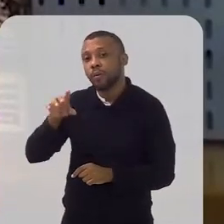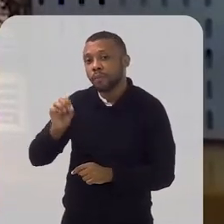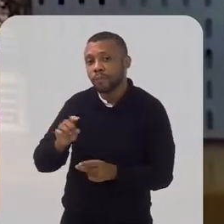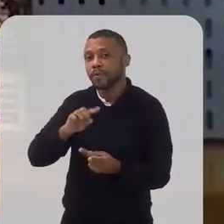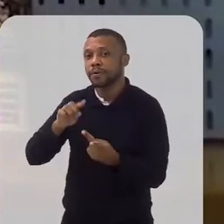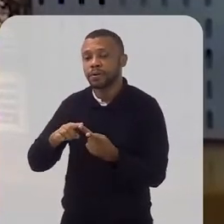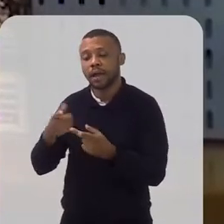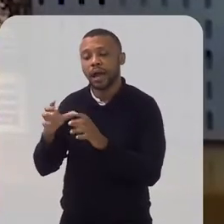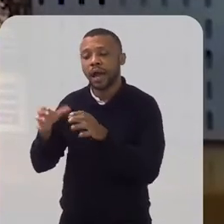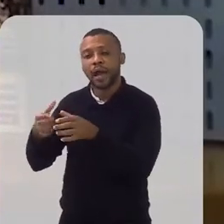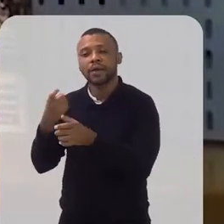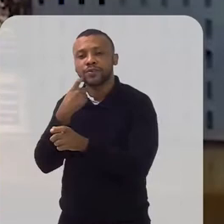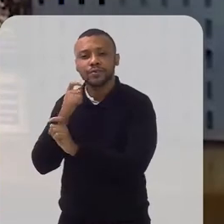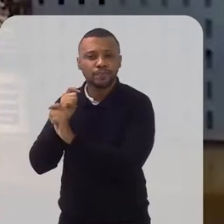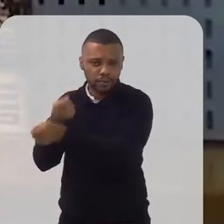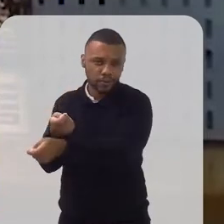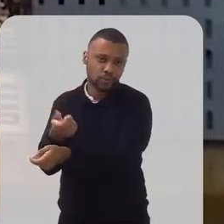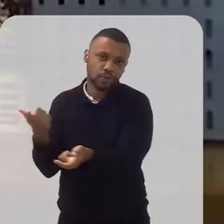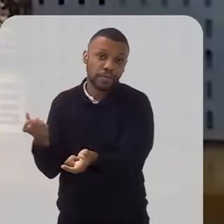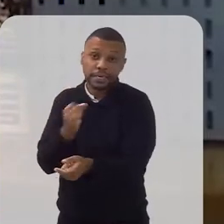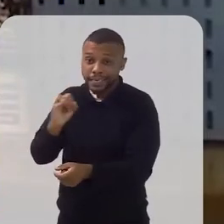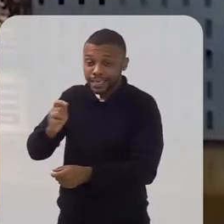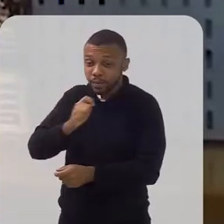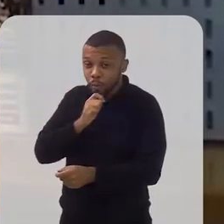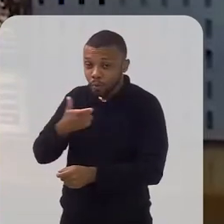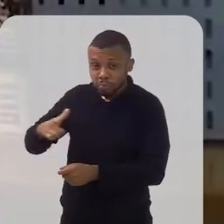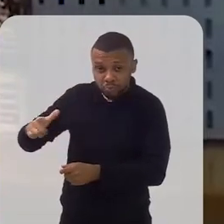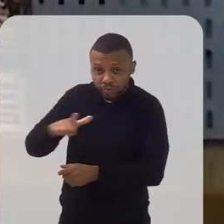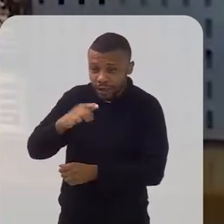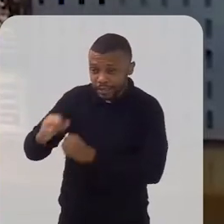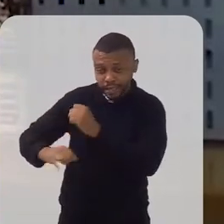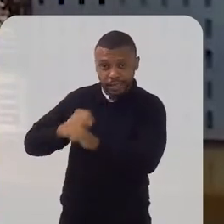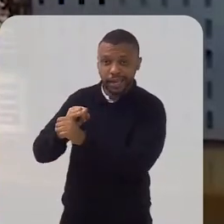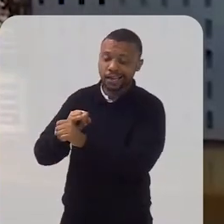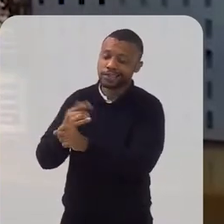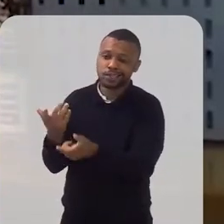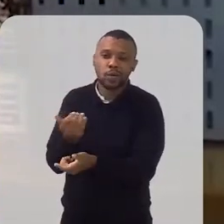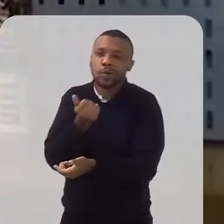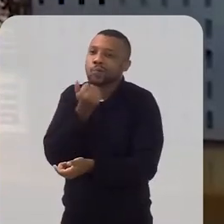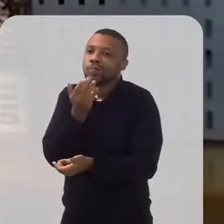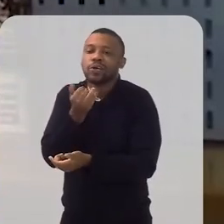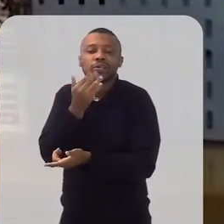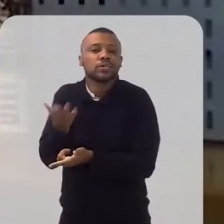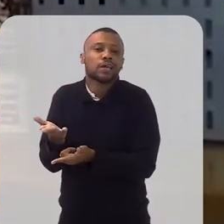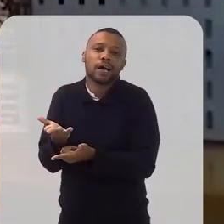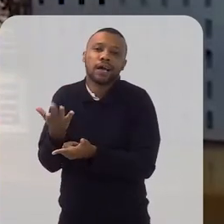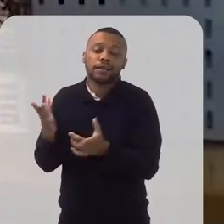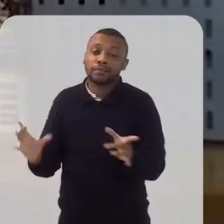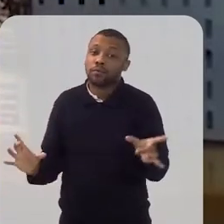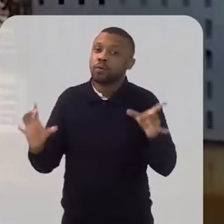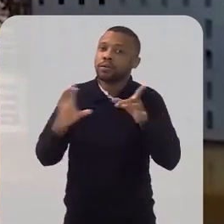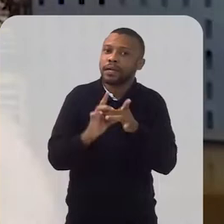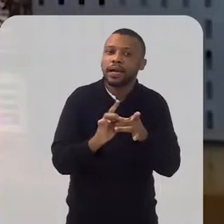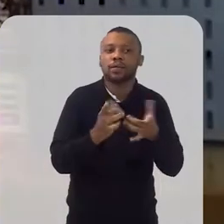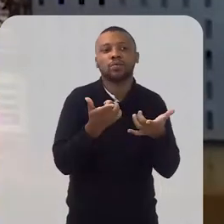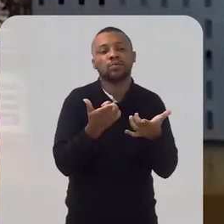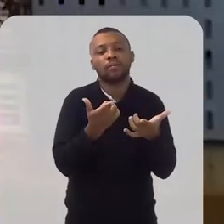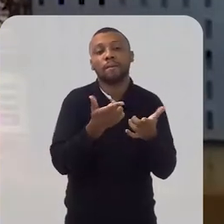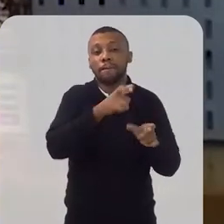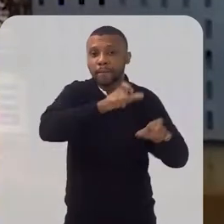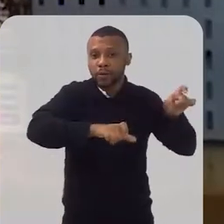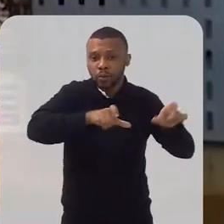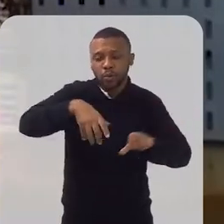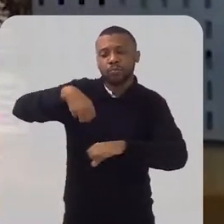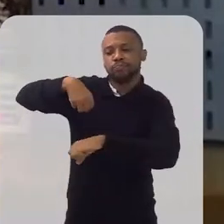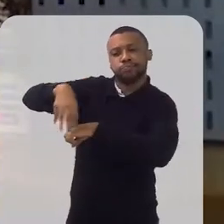a gente não teria implementado esse projeto da forma que foi. Trabalhando com mentores, né, com pessoas que trabalham em grandes empresas, sendo